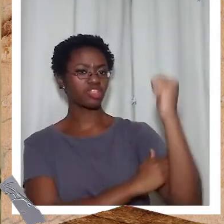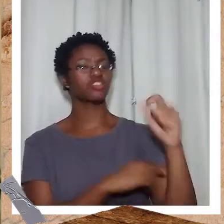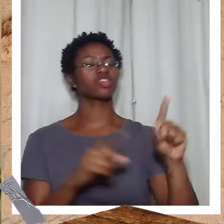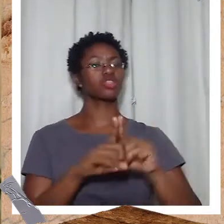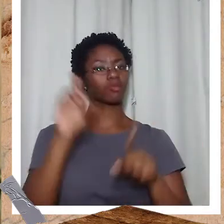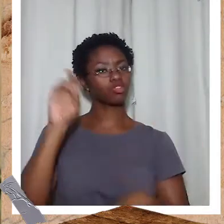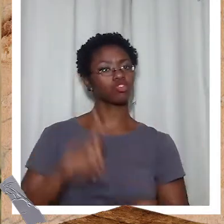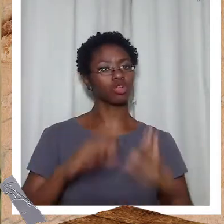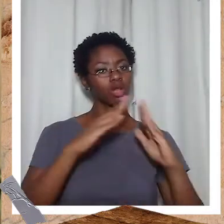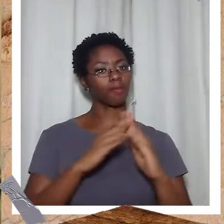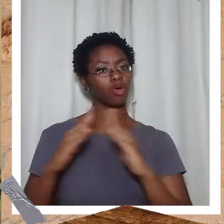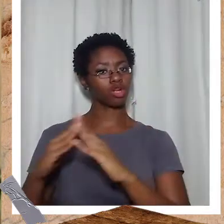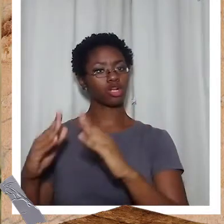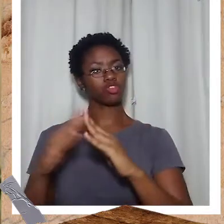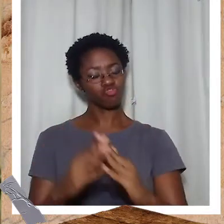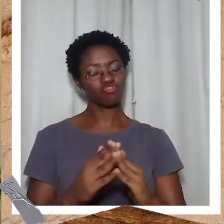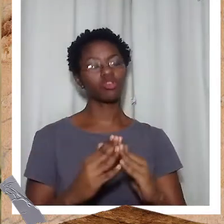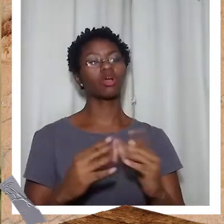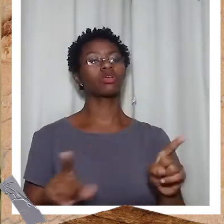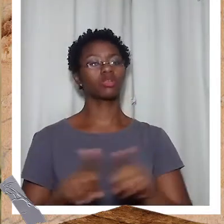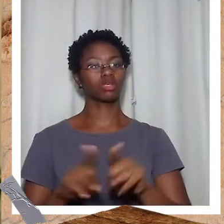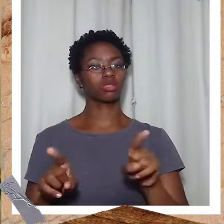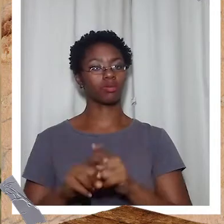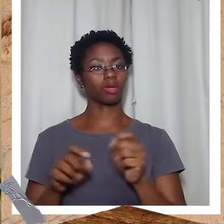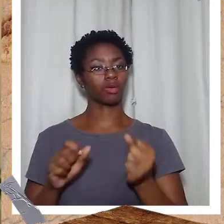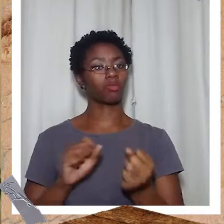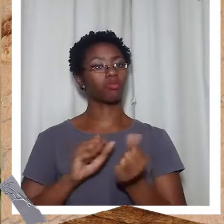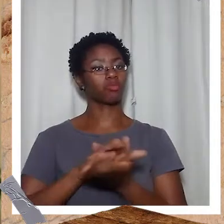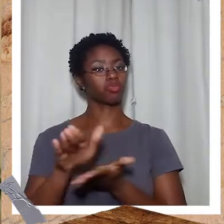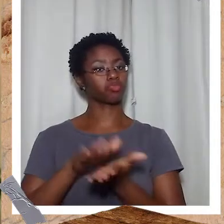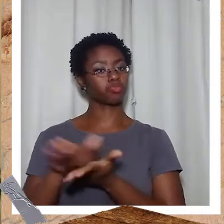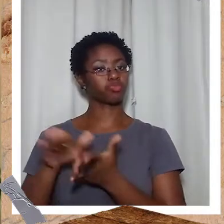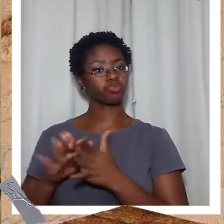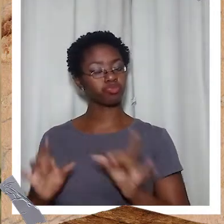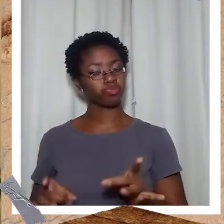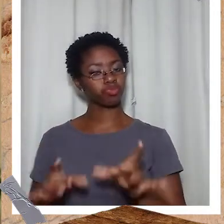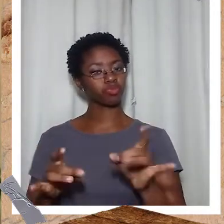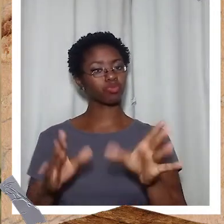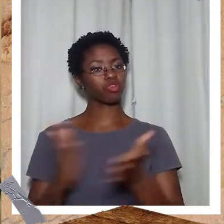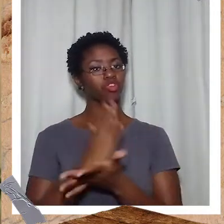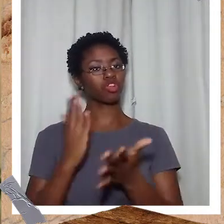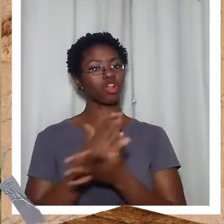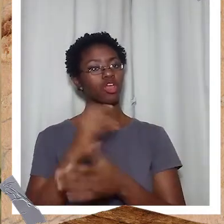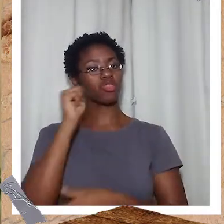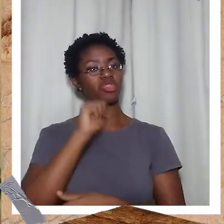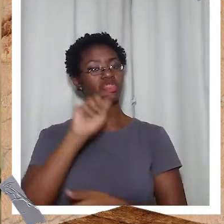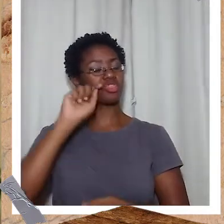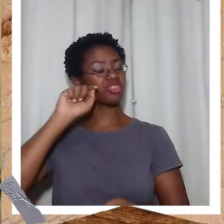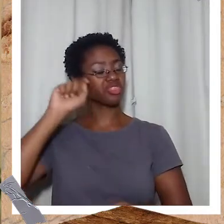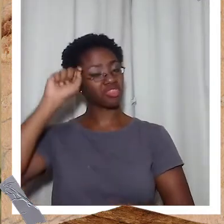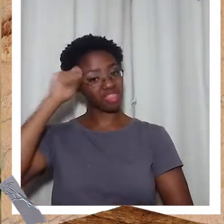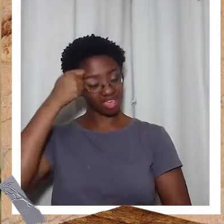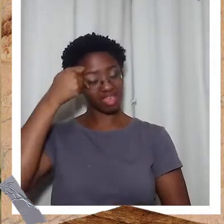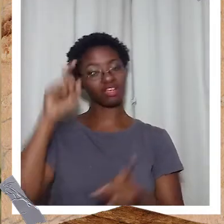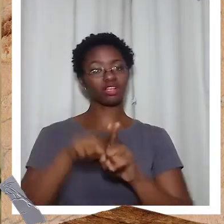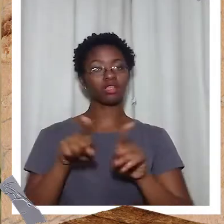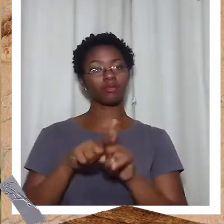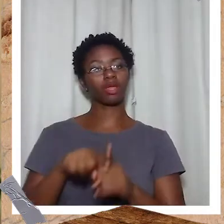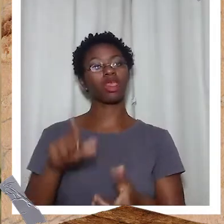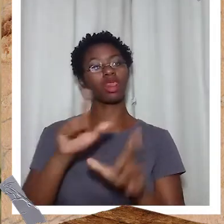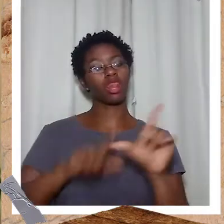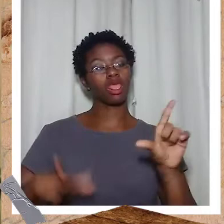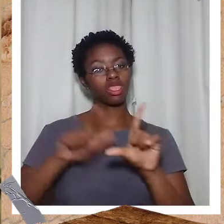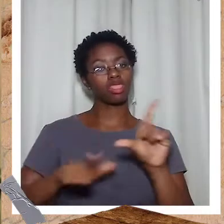moradia, para a luta de publicação de escritoras negras, da literatura marginal, e assim vai.